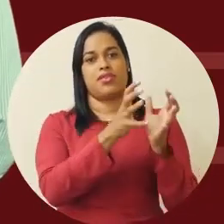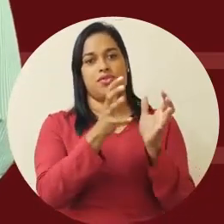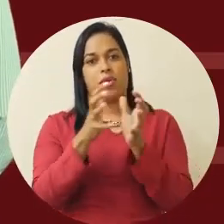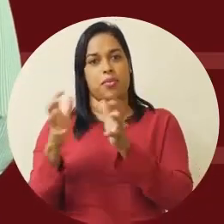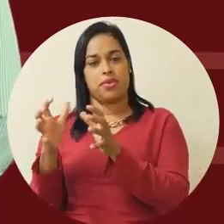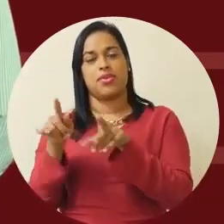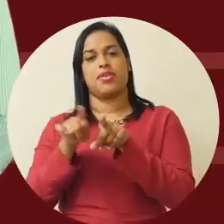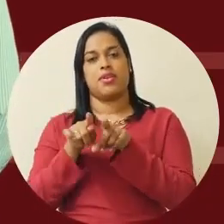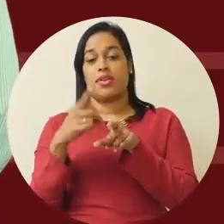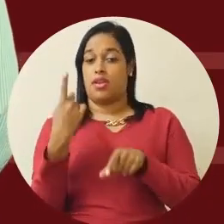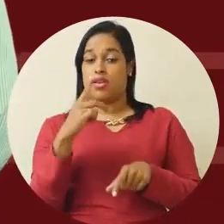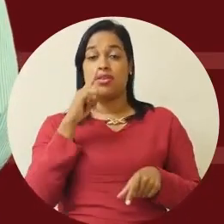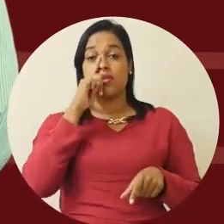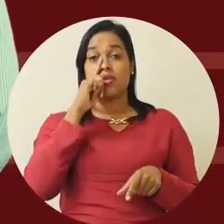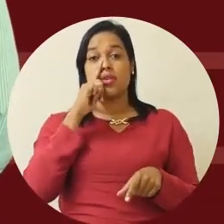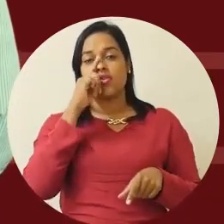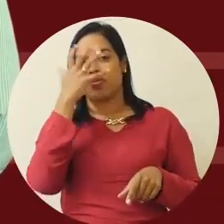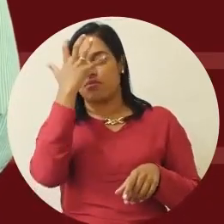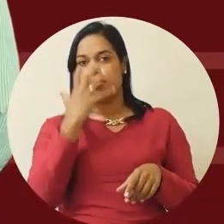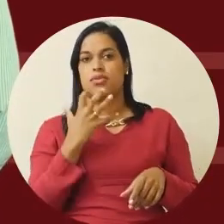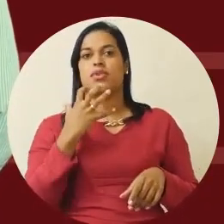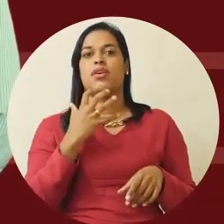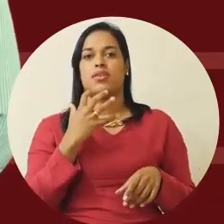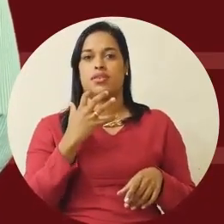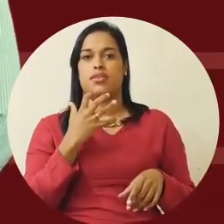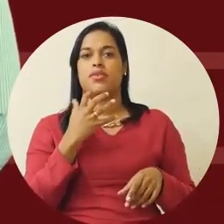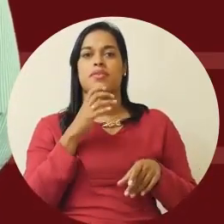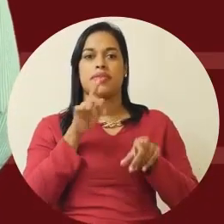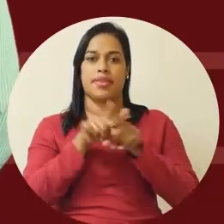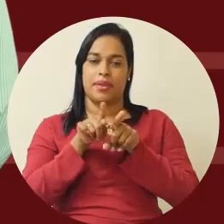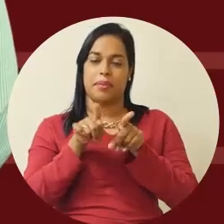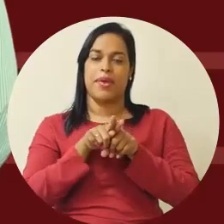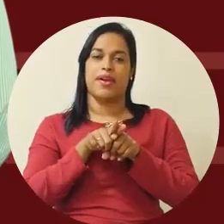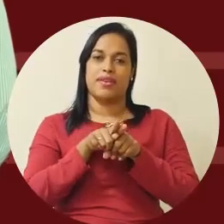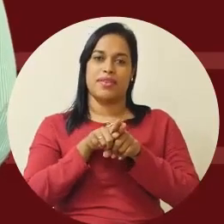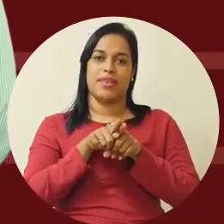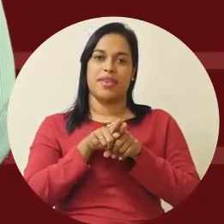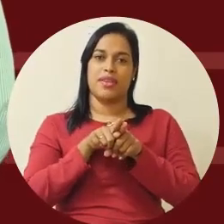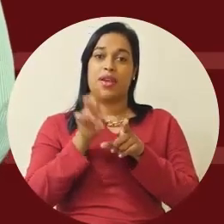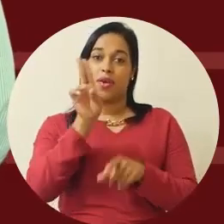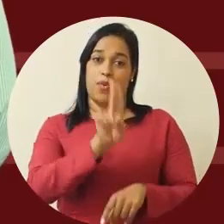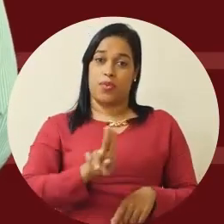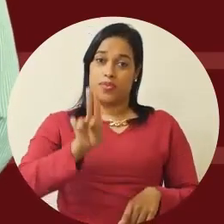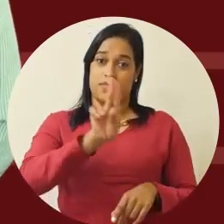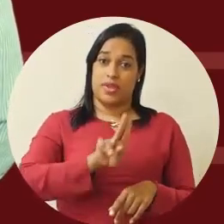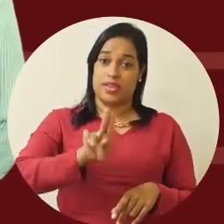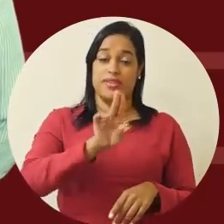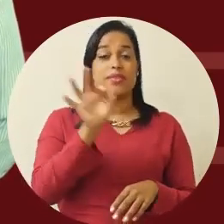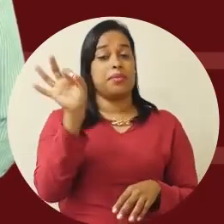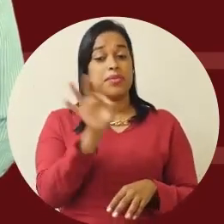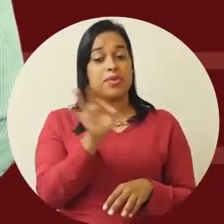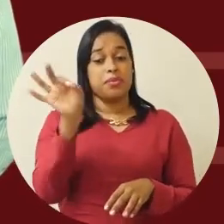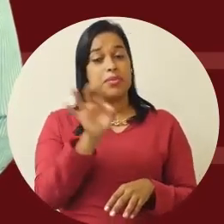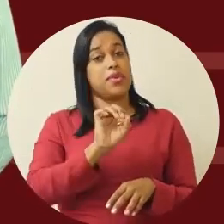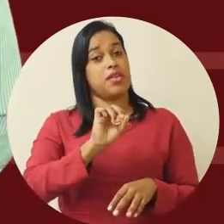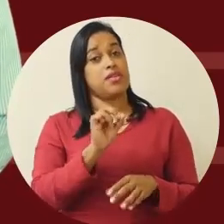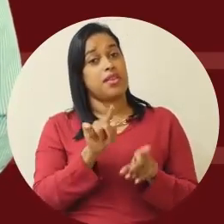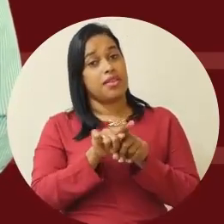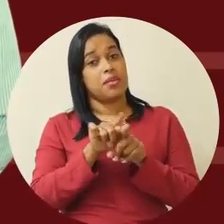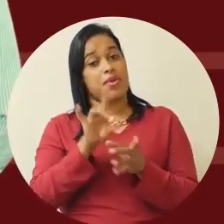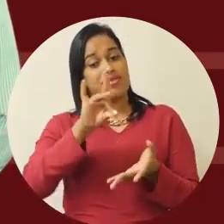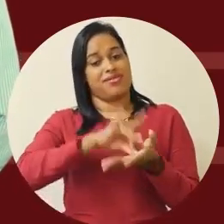dor não esse risco é muito severa conseqüentemente utilizando a probabilidade ea severidade